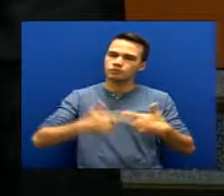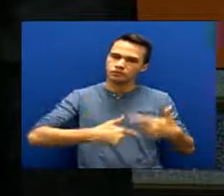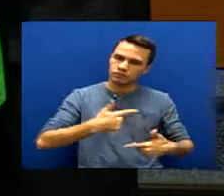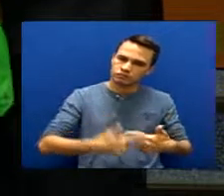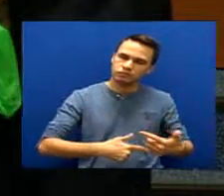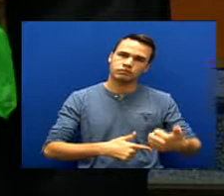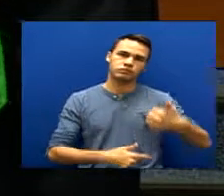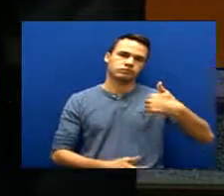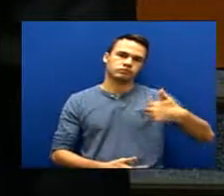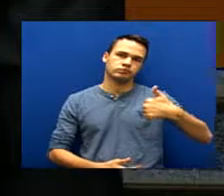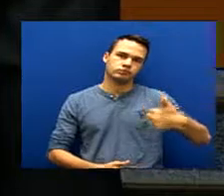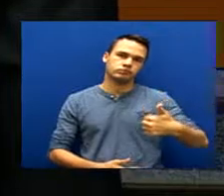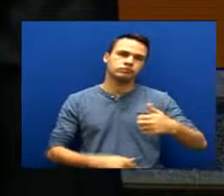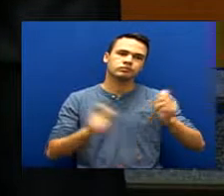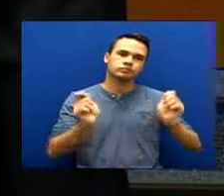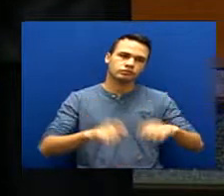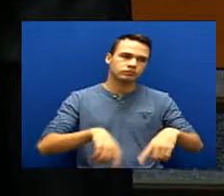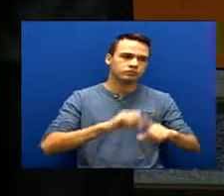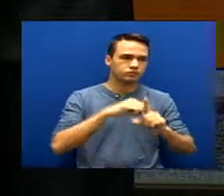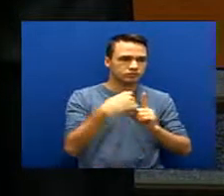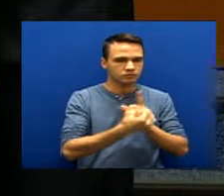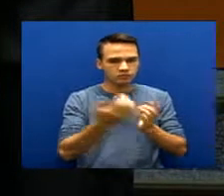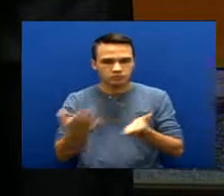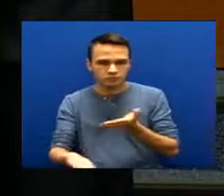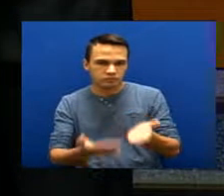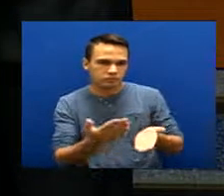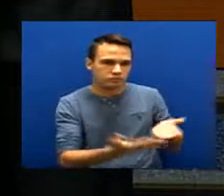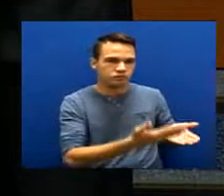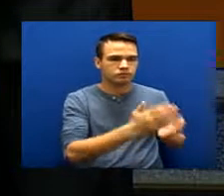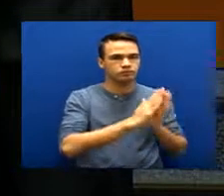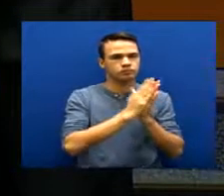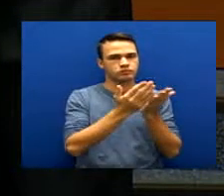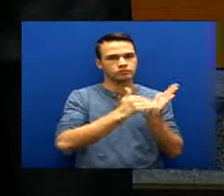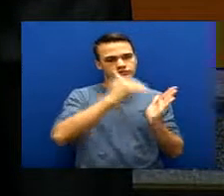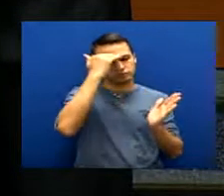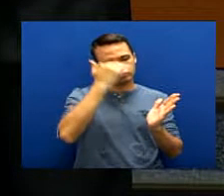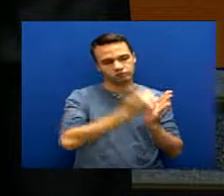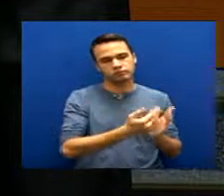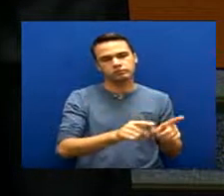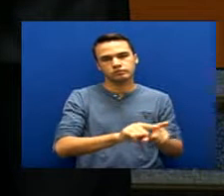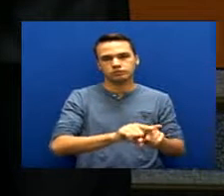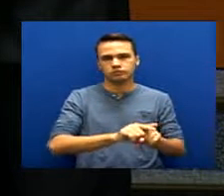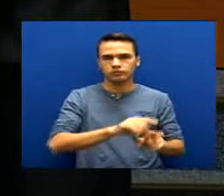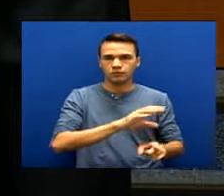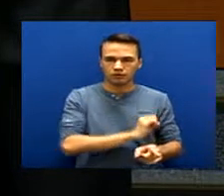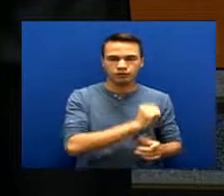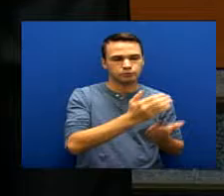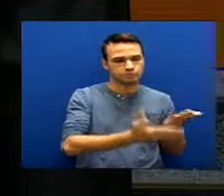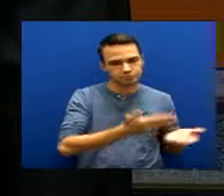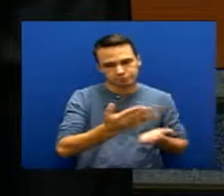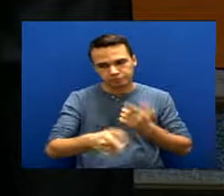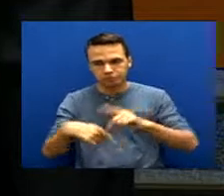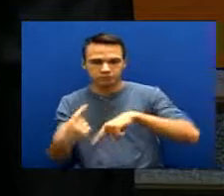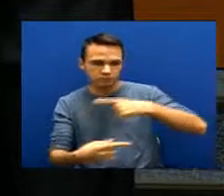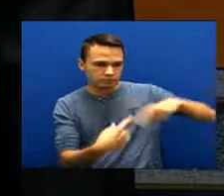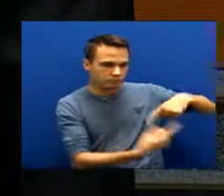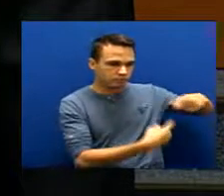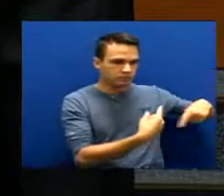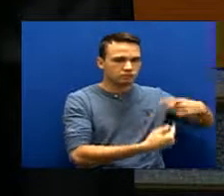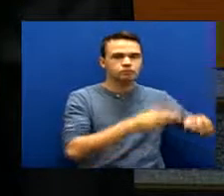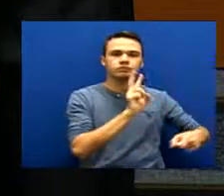por falta, por problemas de uma gestão que não valoriza como deveria. Mas